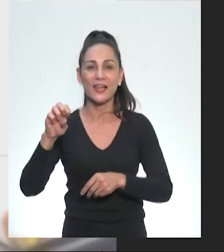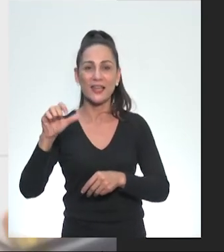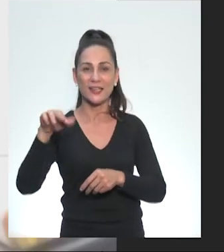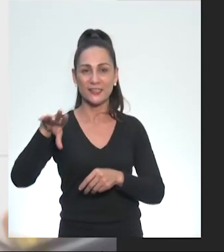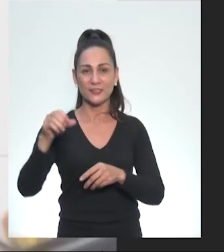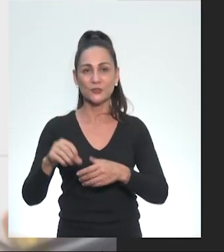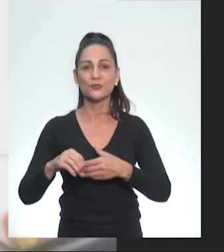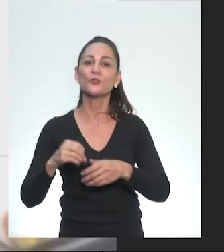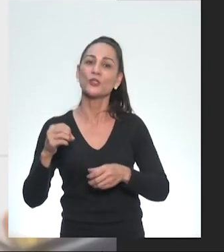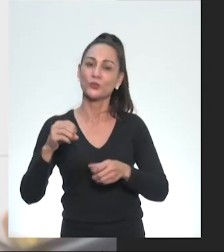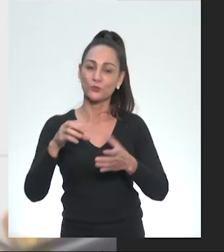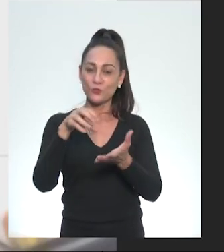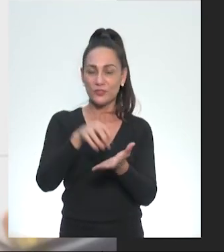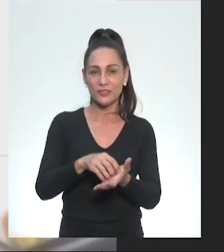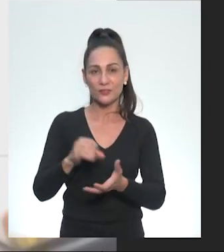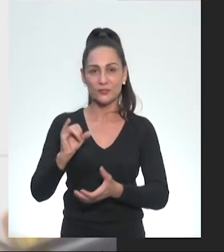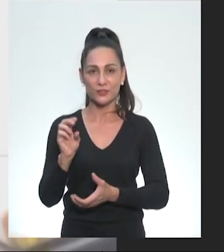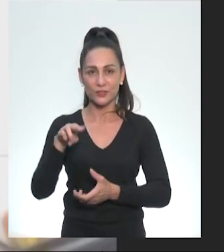Inovação.